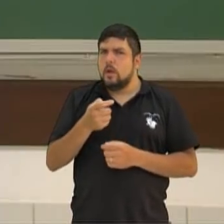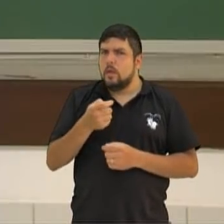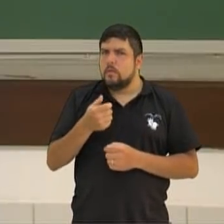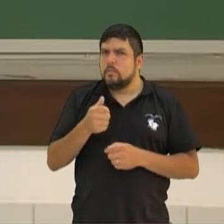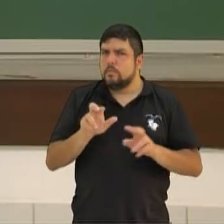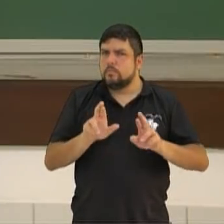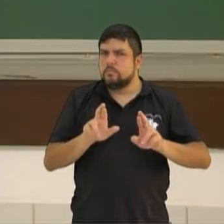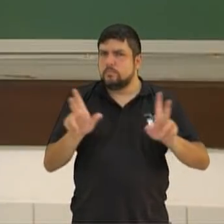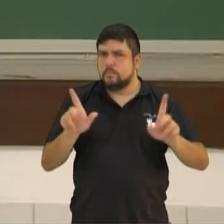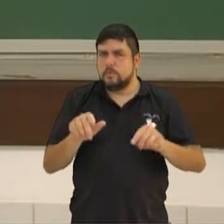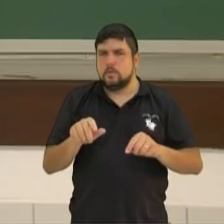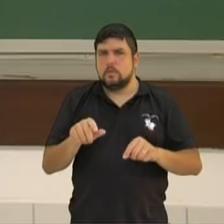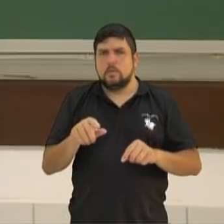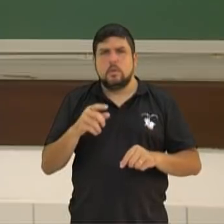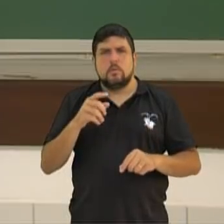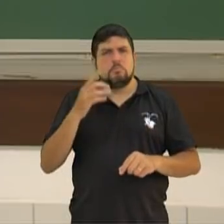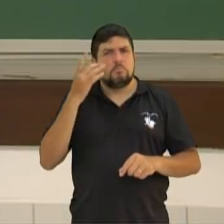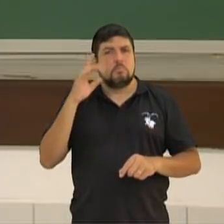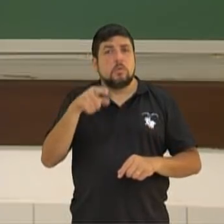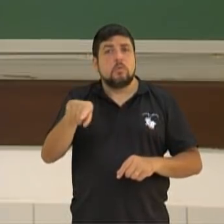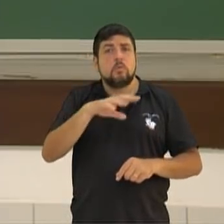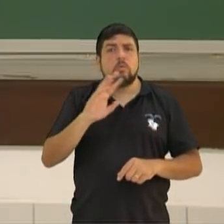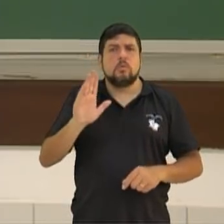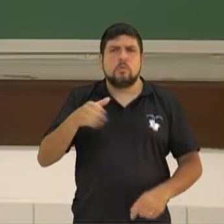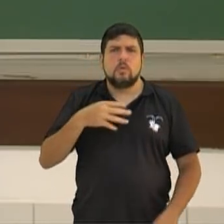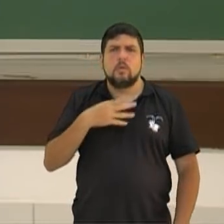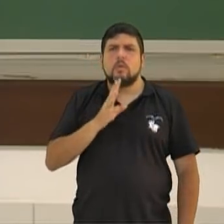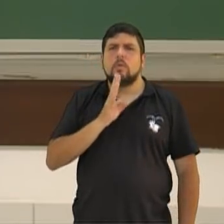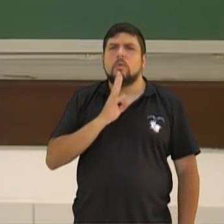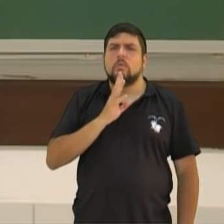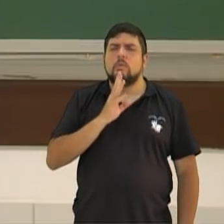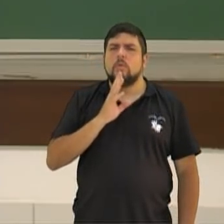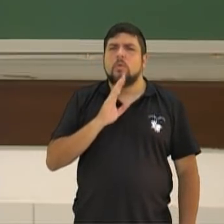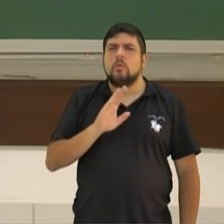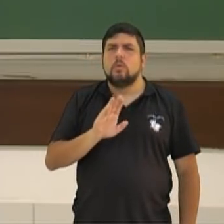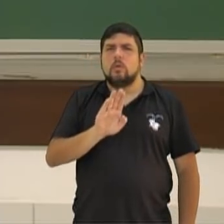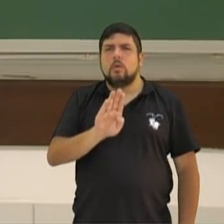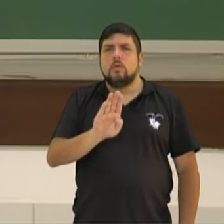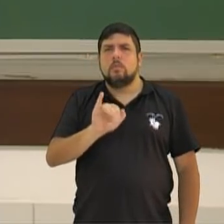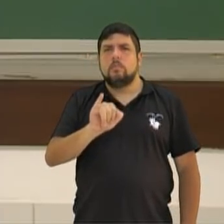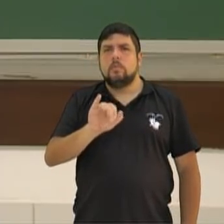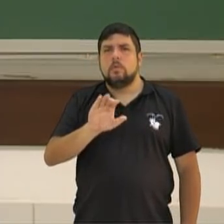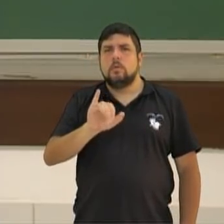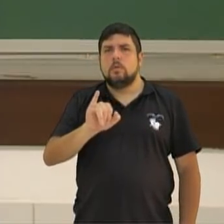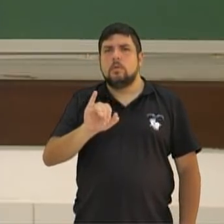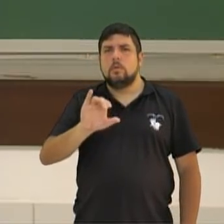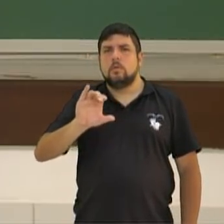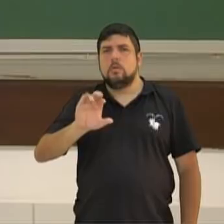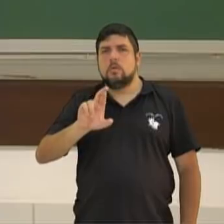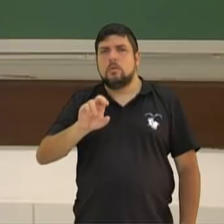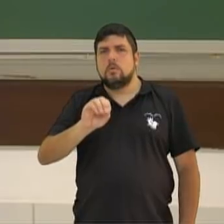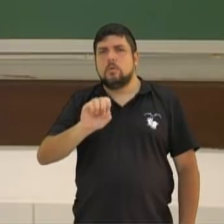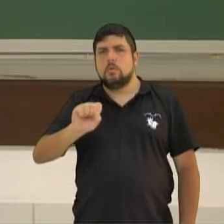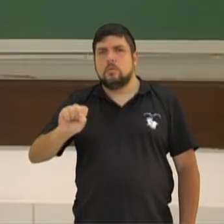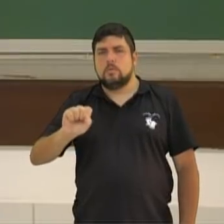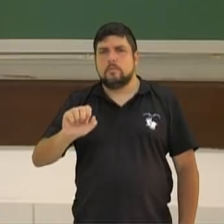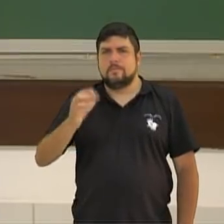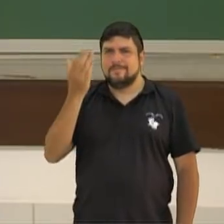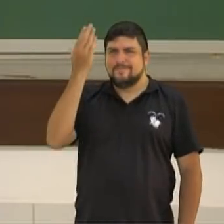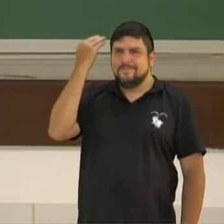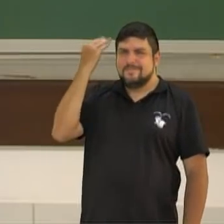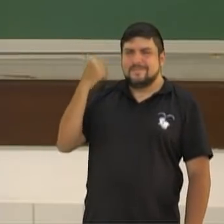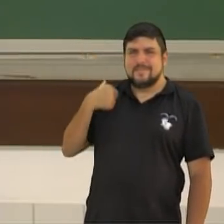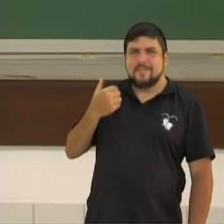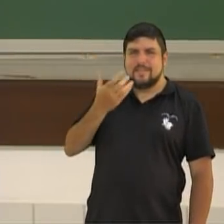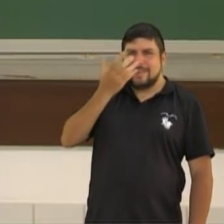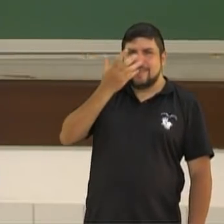Talvez você já conheça o BMX como bicicross, né? Quando eu era garoto, né,